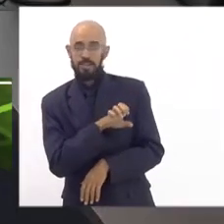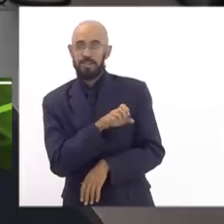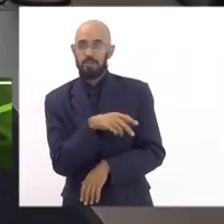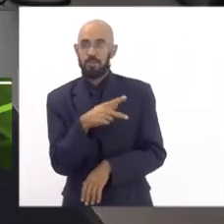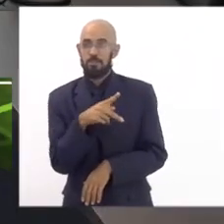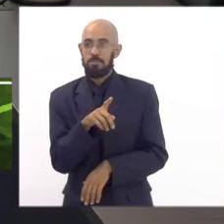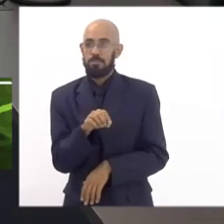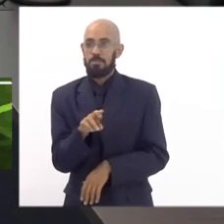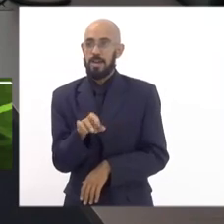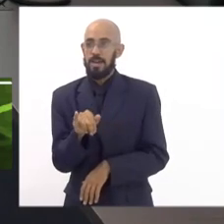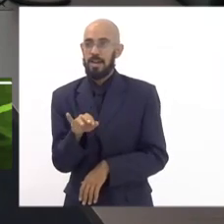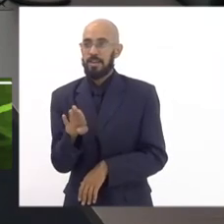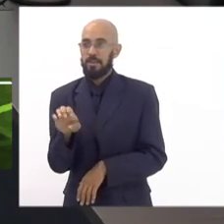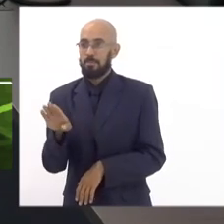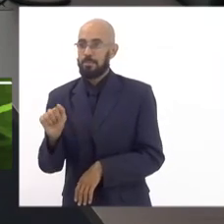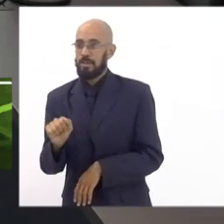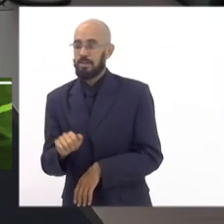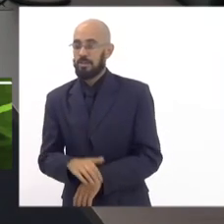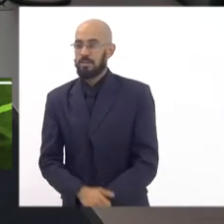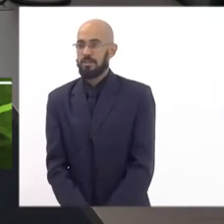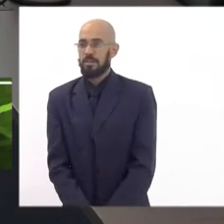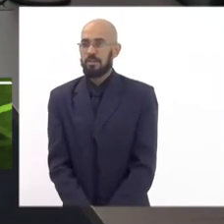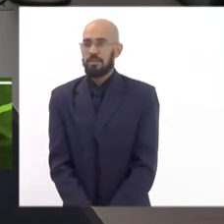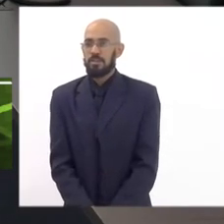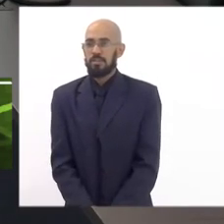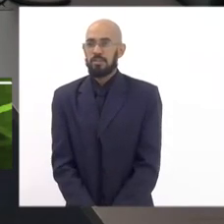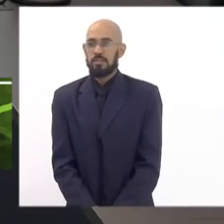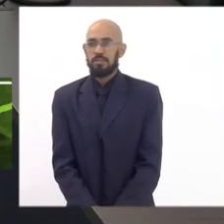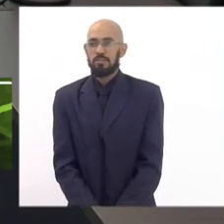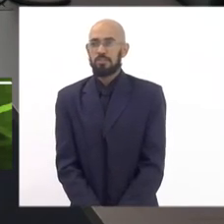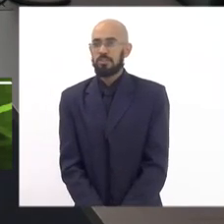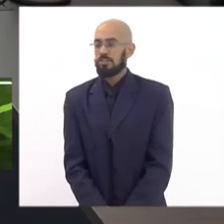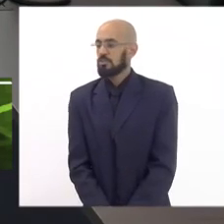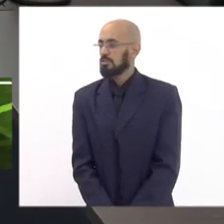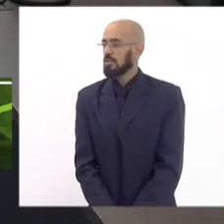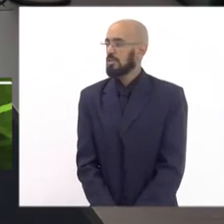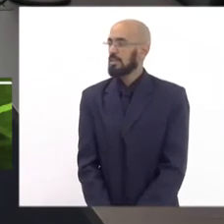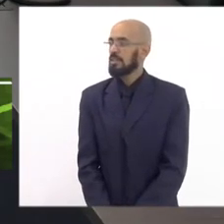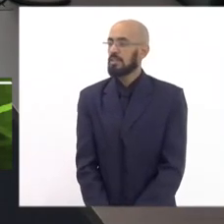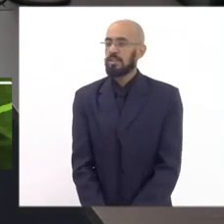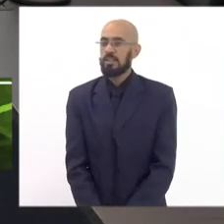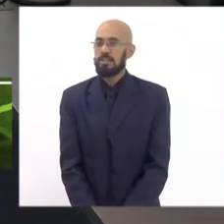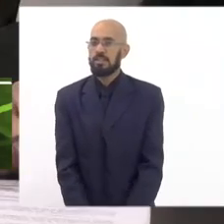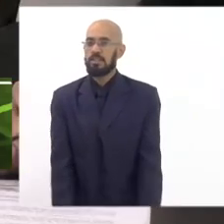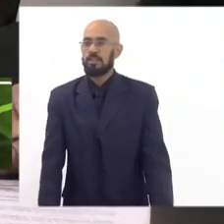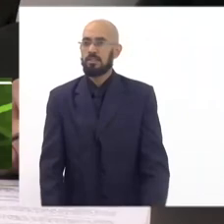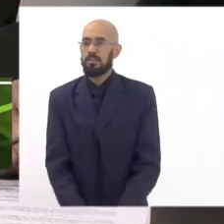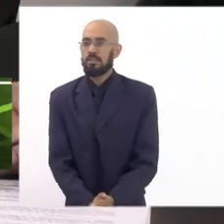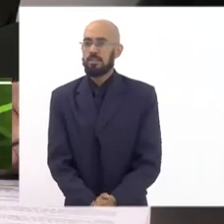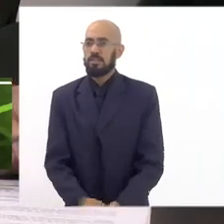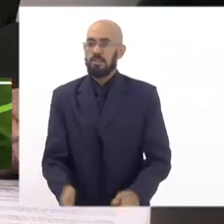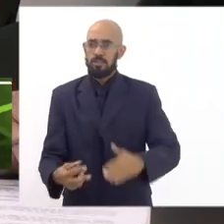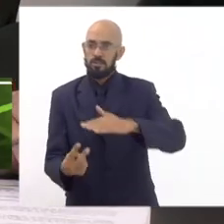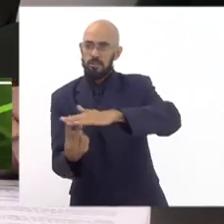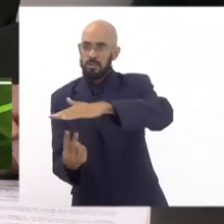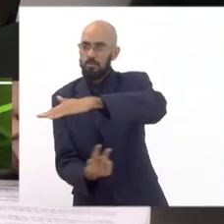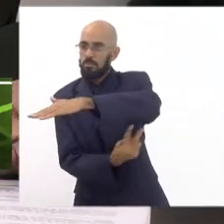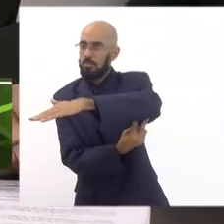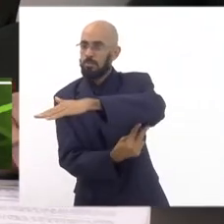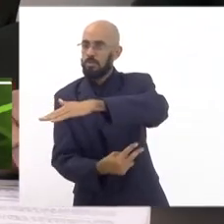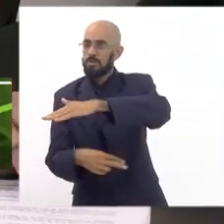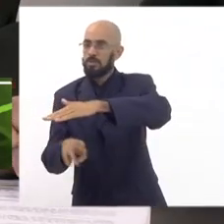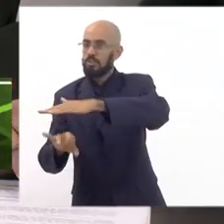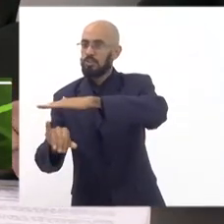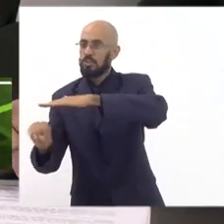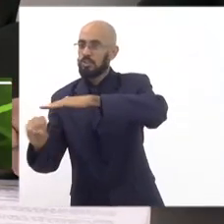competência. Ele é da bacia campista. Por isso que ele não está se metendo, né, mano? Irmão, se tivesse cruzado a ponte Rio-Niterói, o Chico estaria aqui